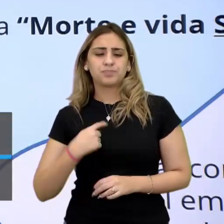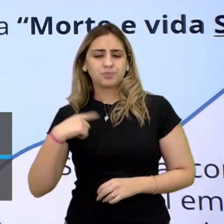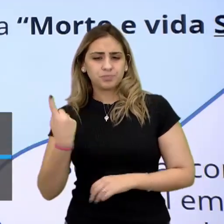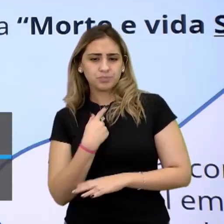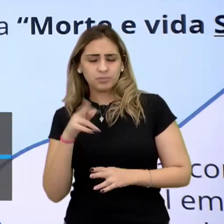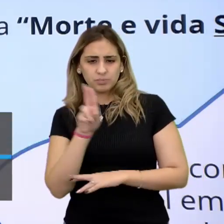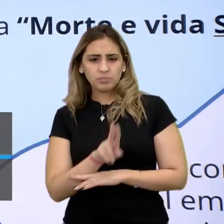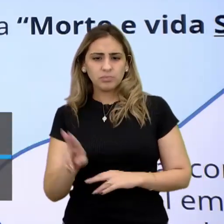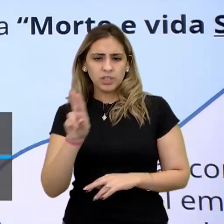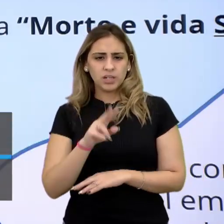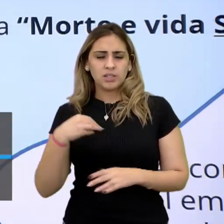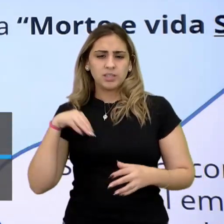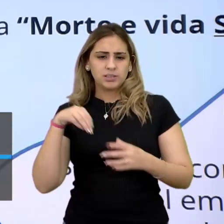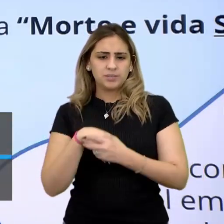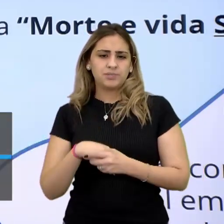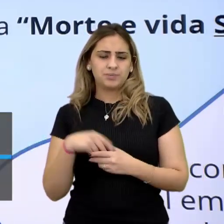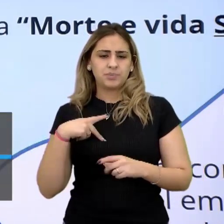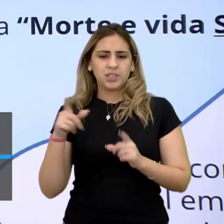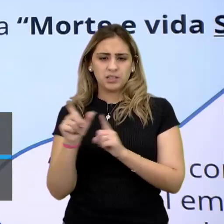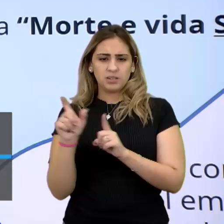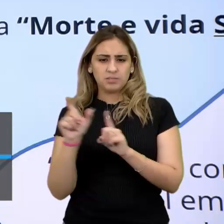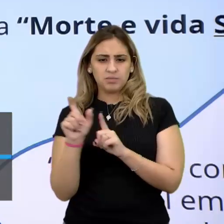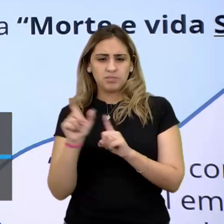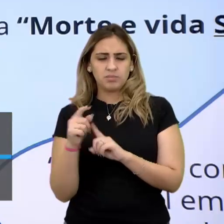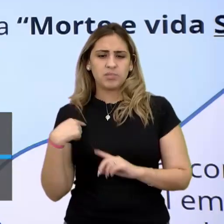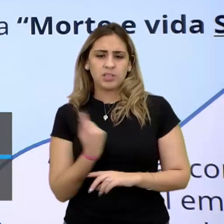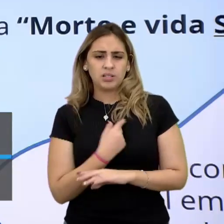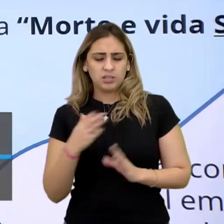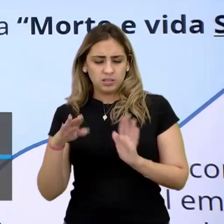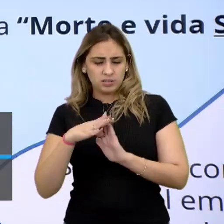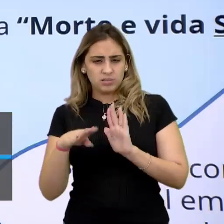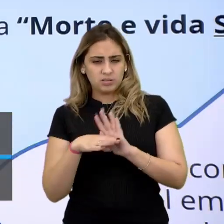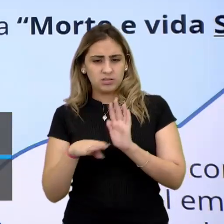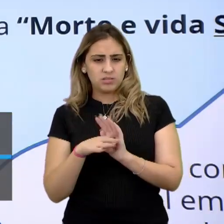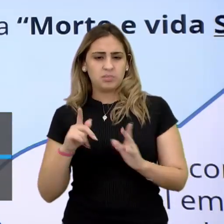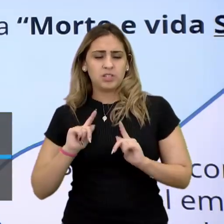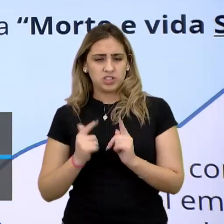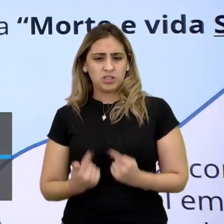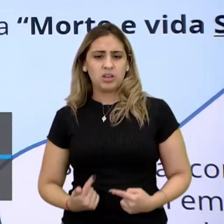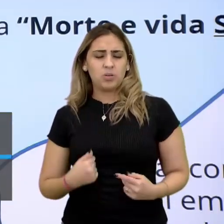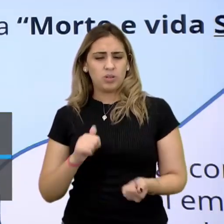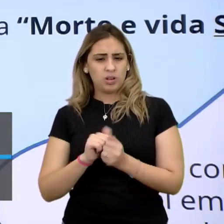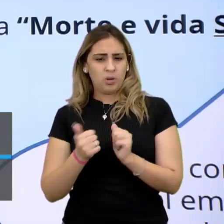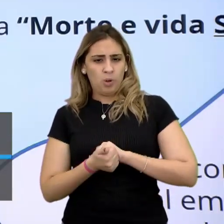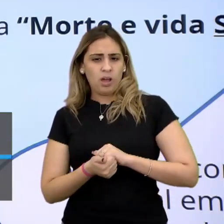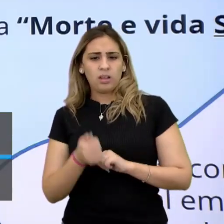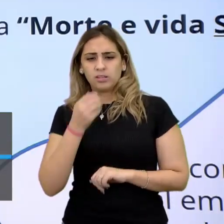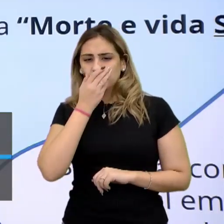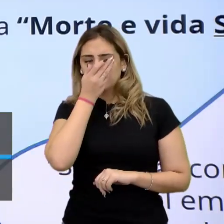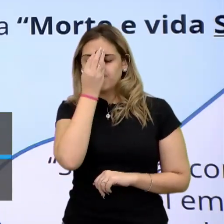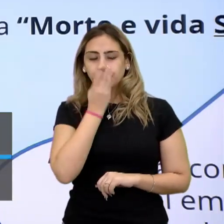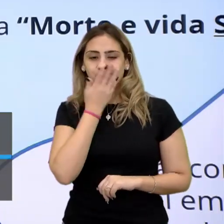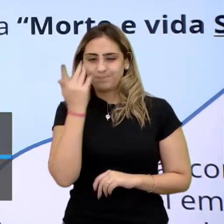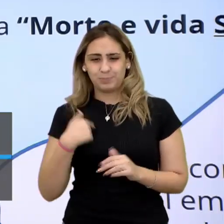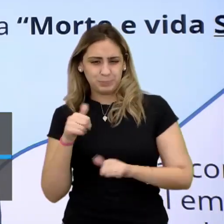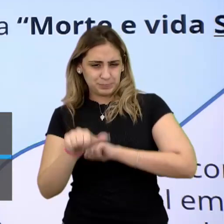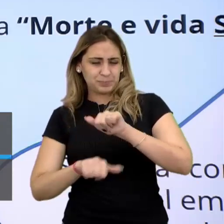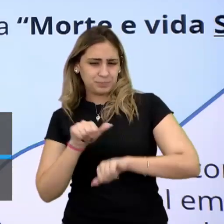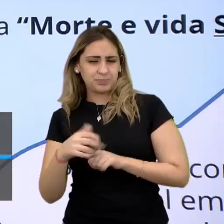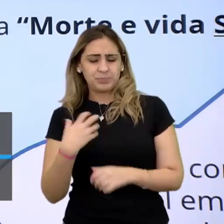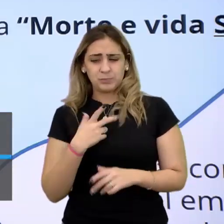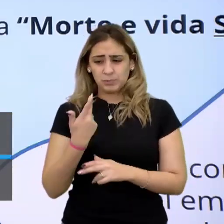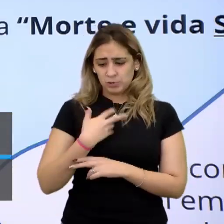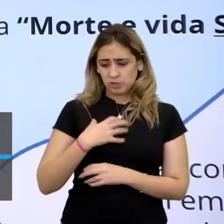gente utiliza aquela palavra na classe gramatical adequada, beleza. Quando eu mudo de uma classe gramatical